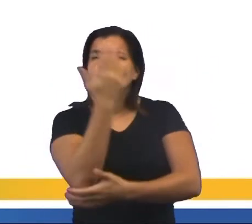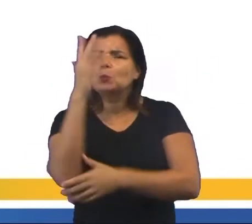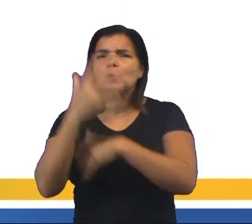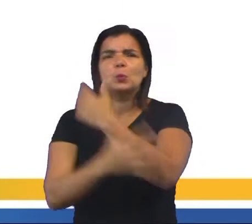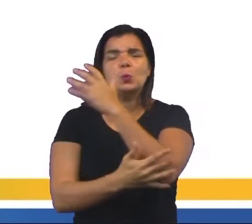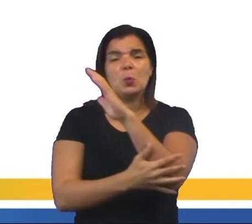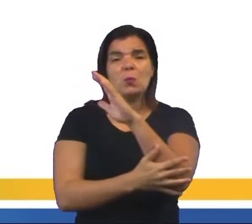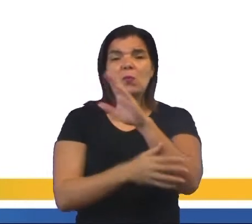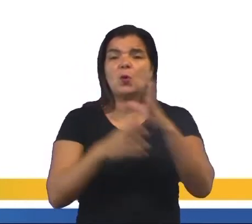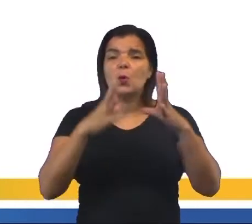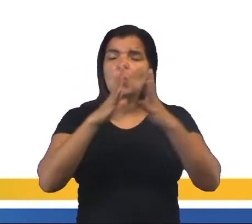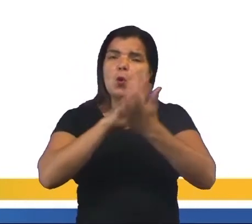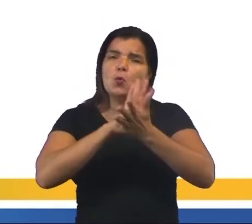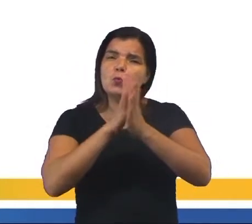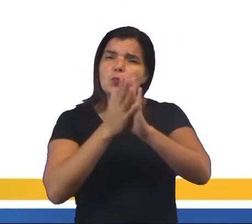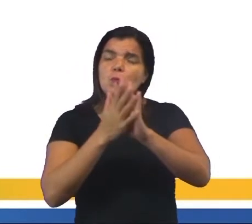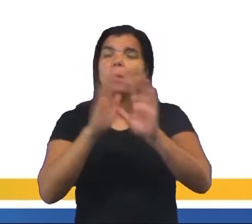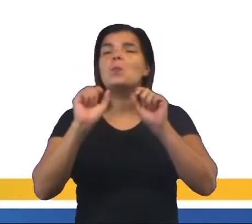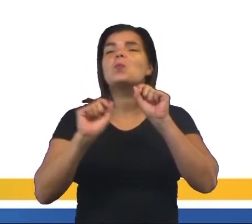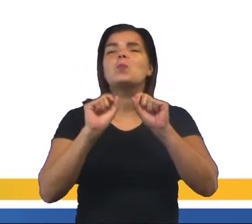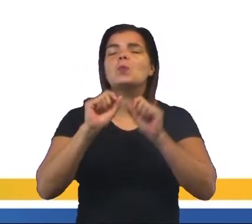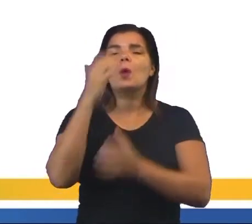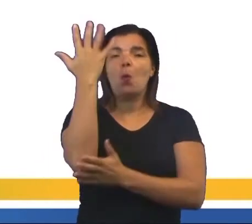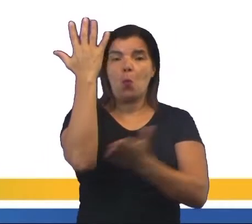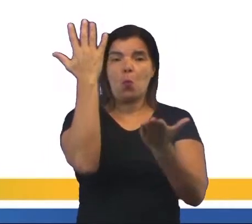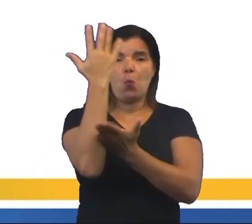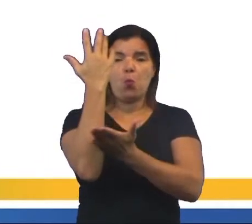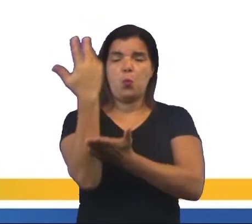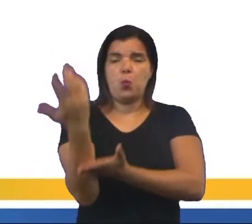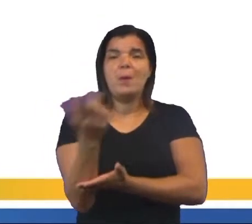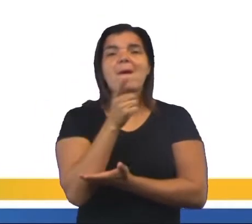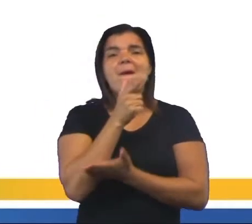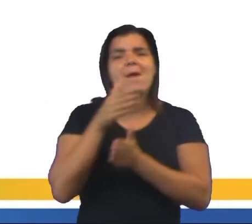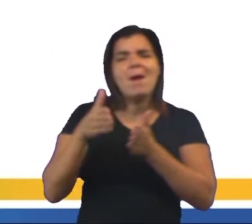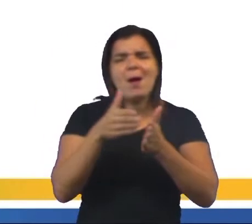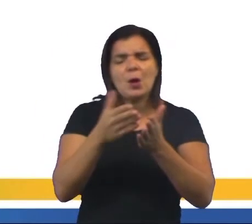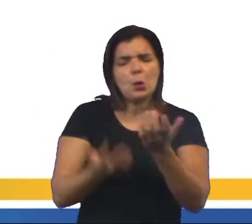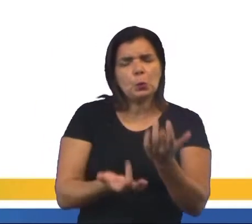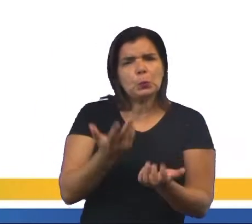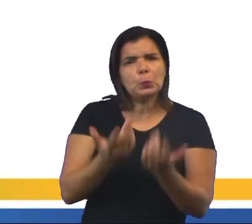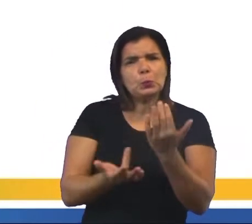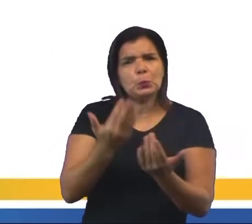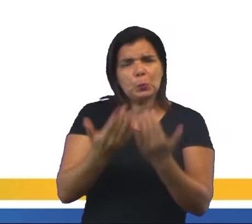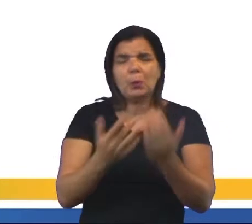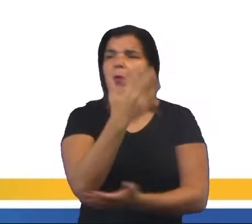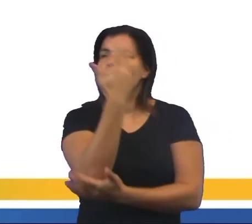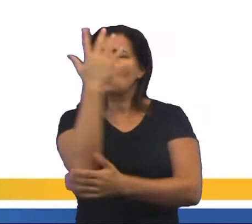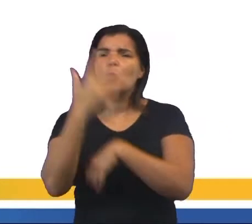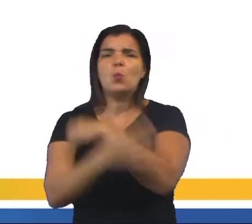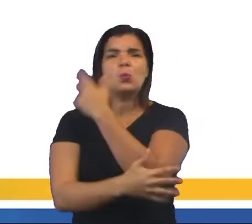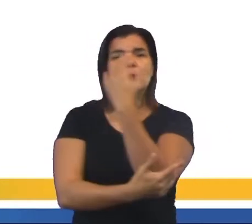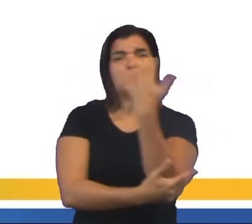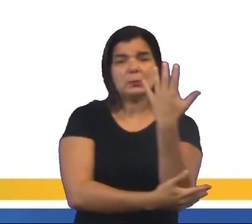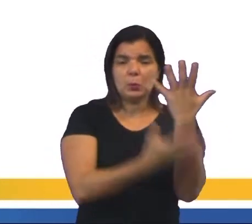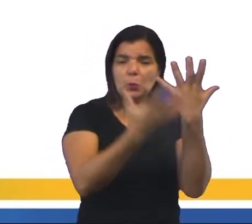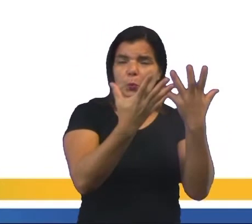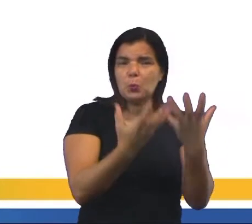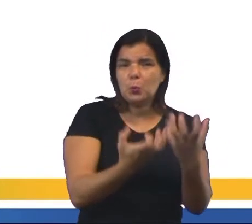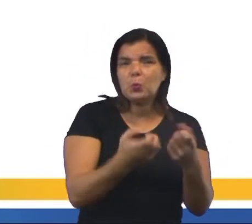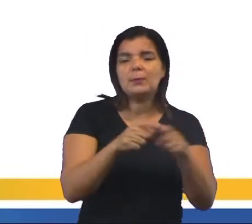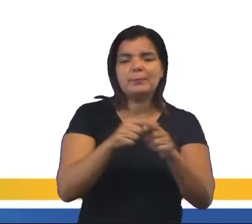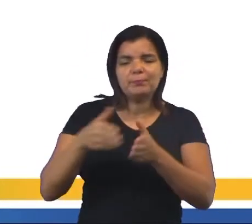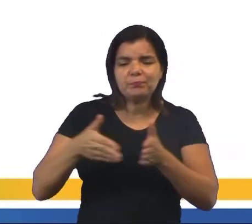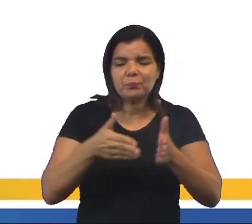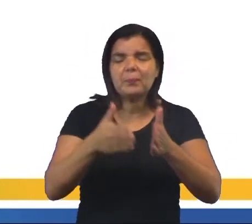sendo engolido pela motosserra. As águas lambidas pelo fogo, as matas tombaram e cederam lugar a